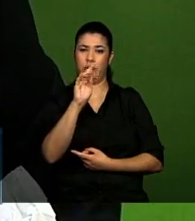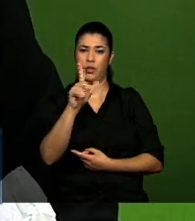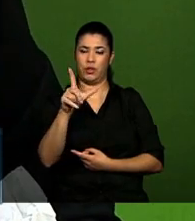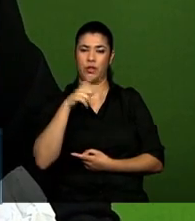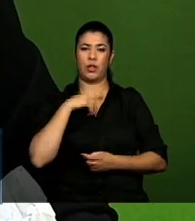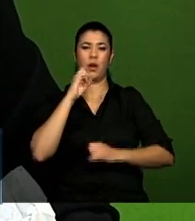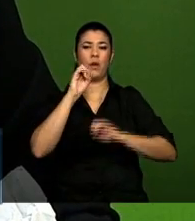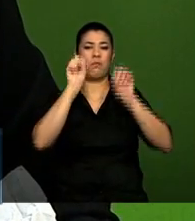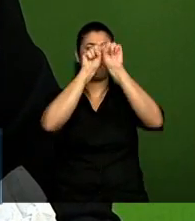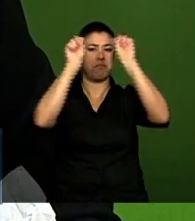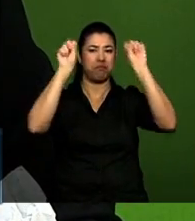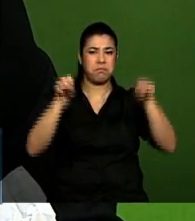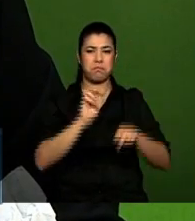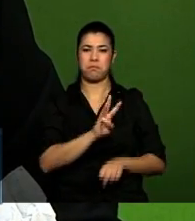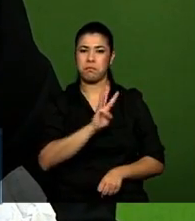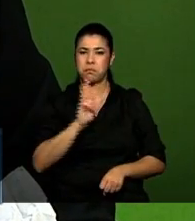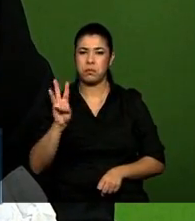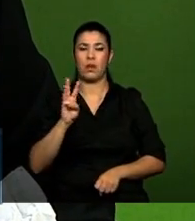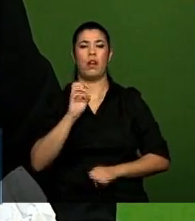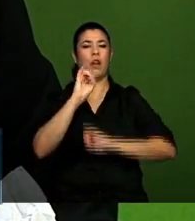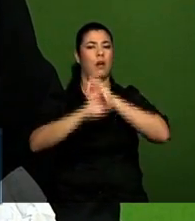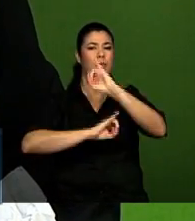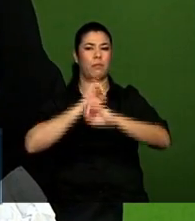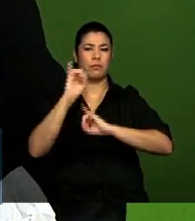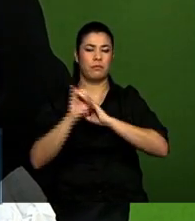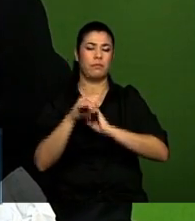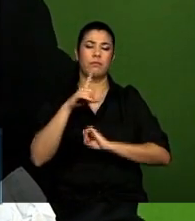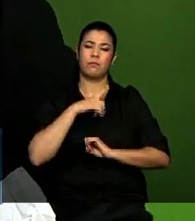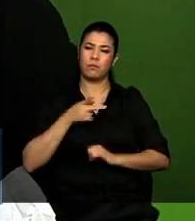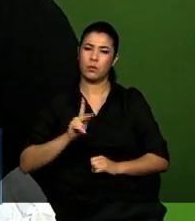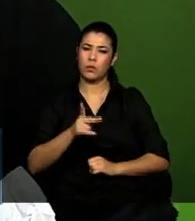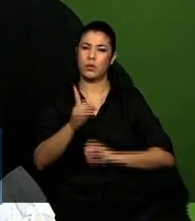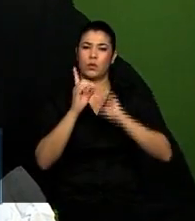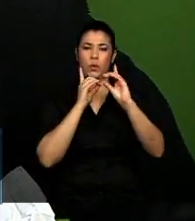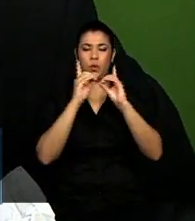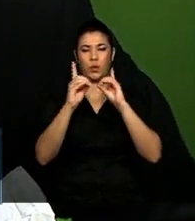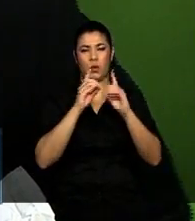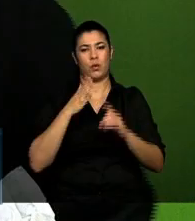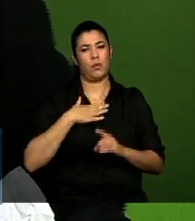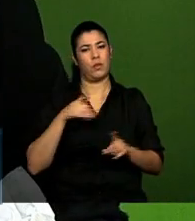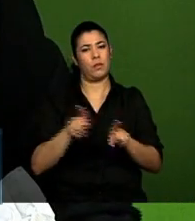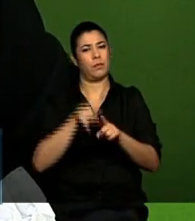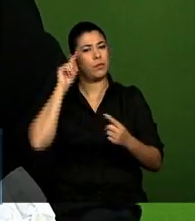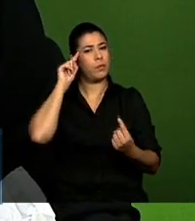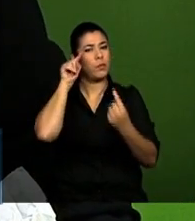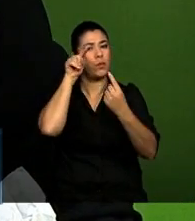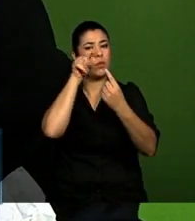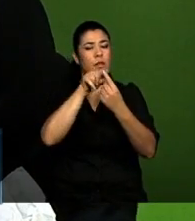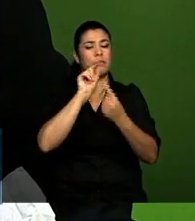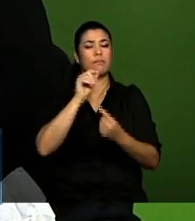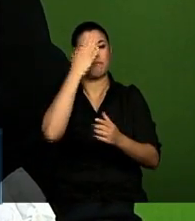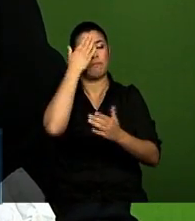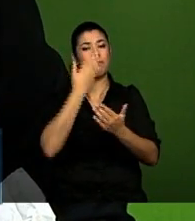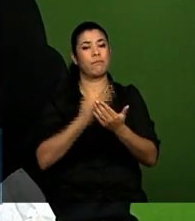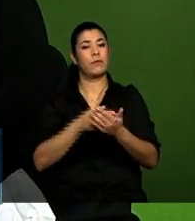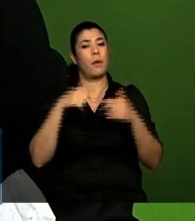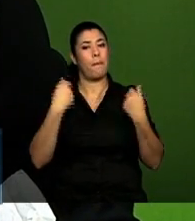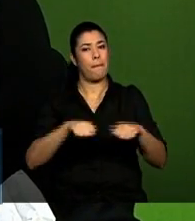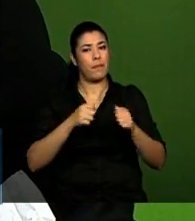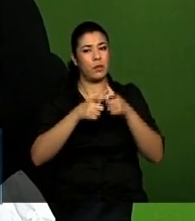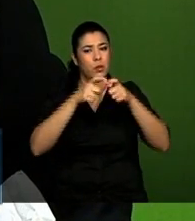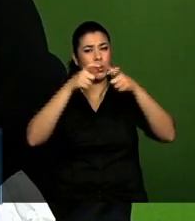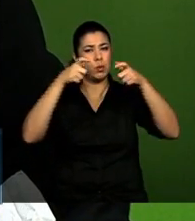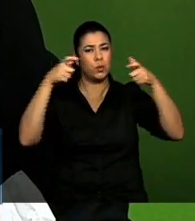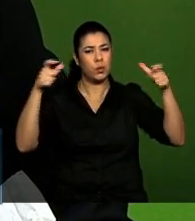temos portais temos ferramentas temos dialogado com vocês e a minha determinação a minha convicção é que nós devemos ampliar esse